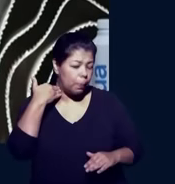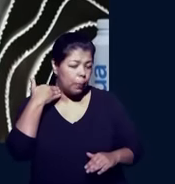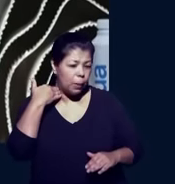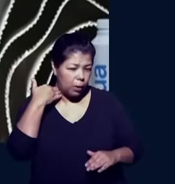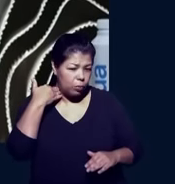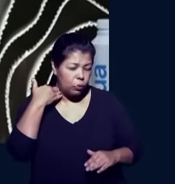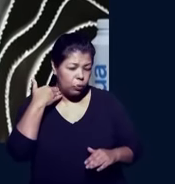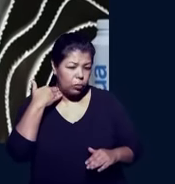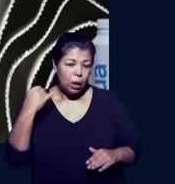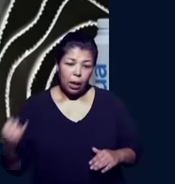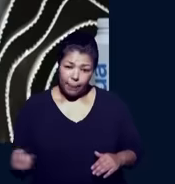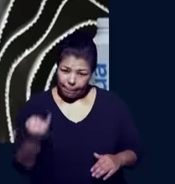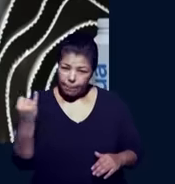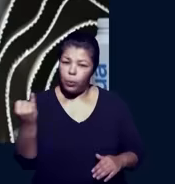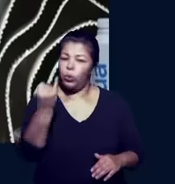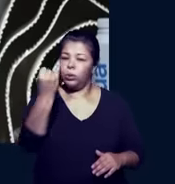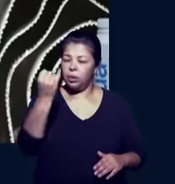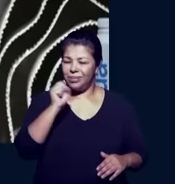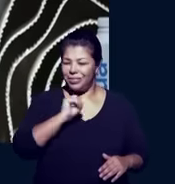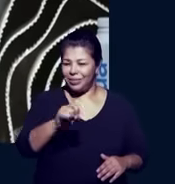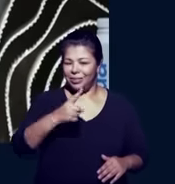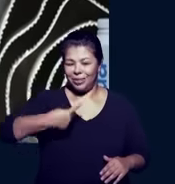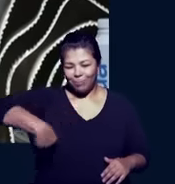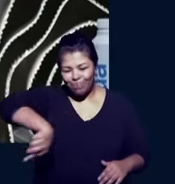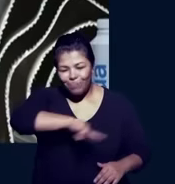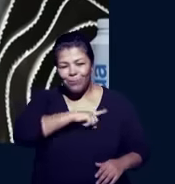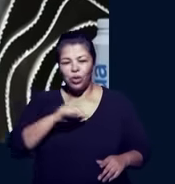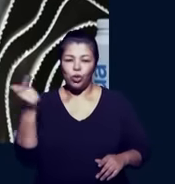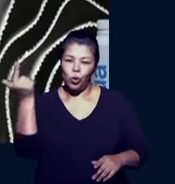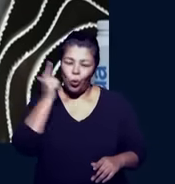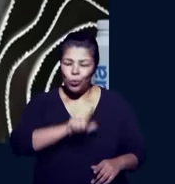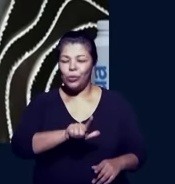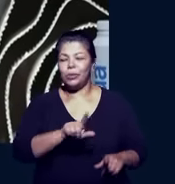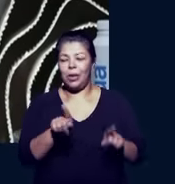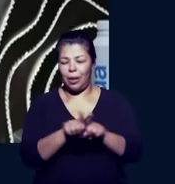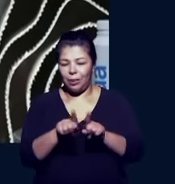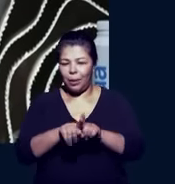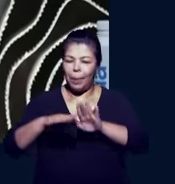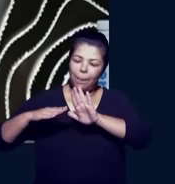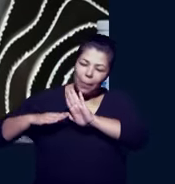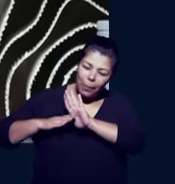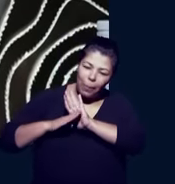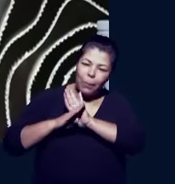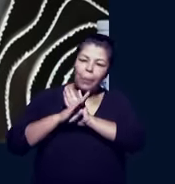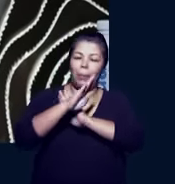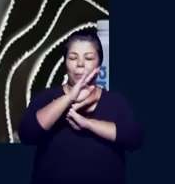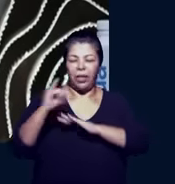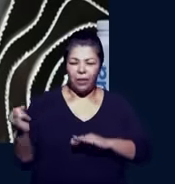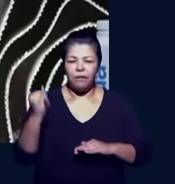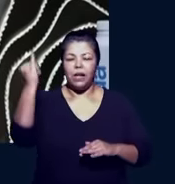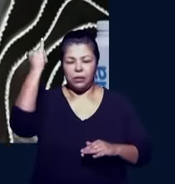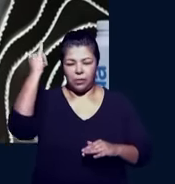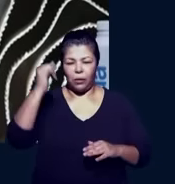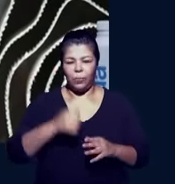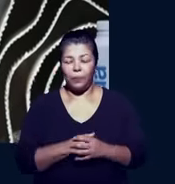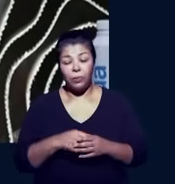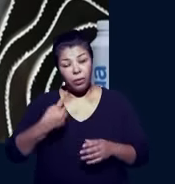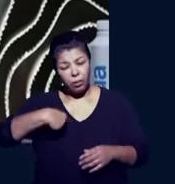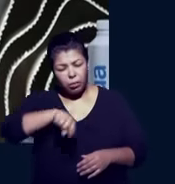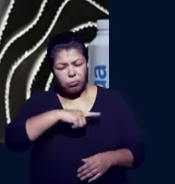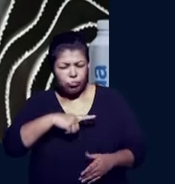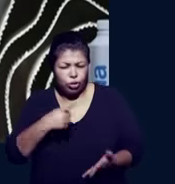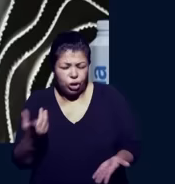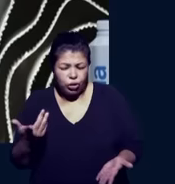inflação seria importante se o câmbio deprecie se tivesse um aumento das expectativas de inflação que isso aconteceria se o